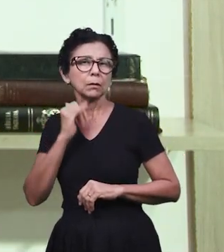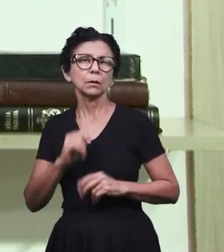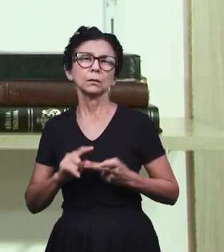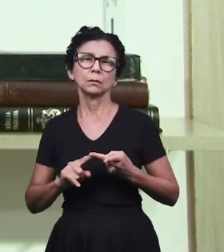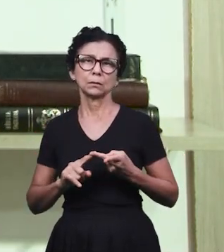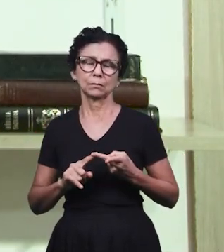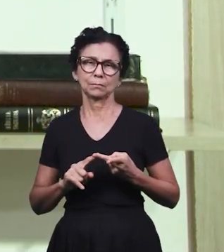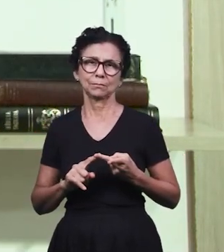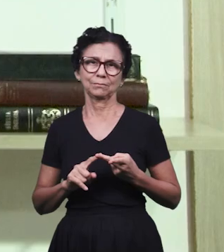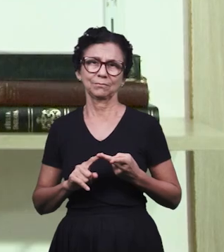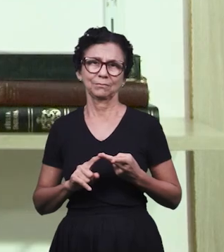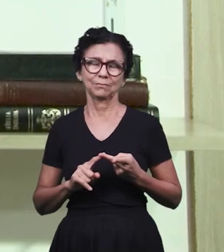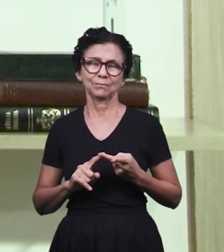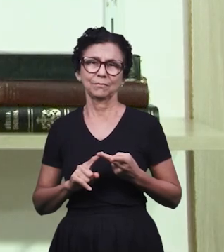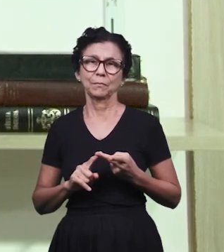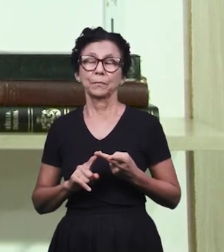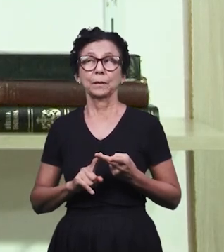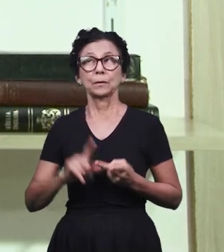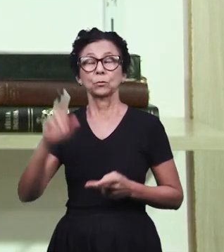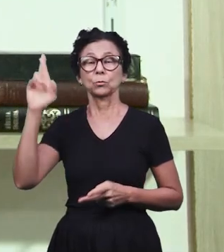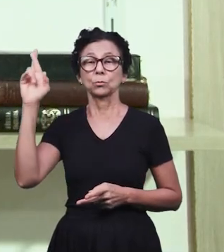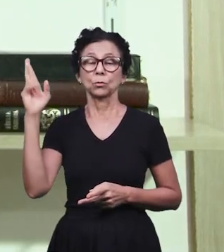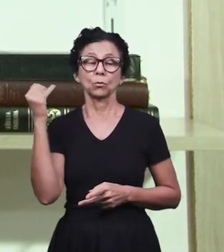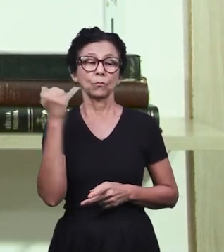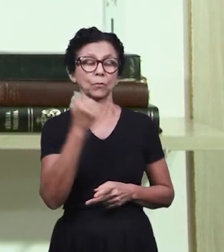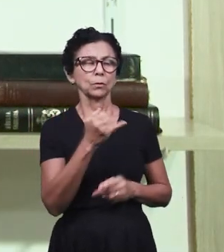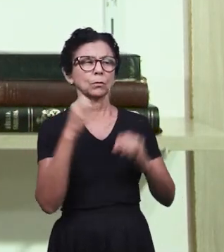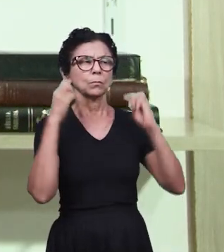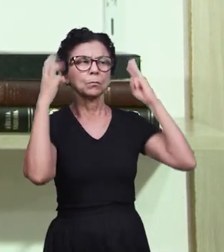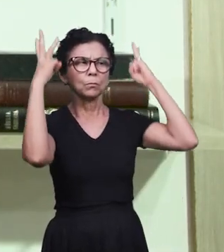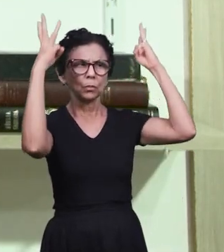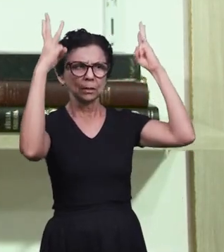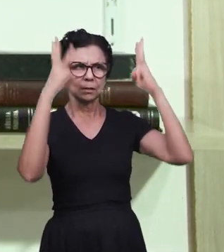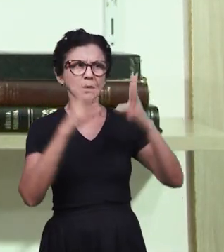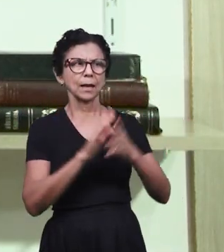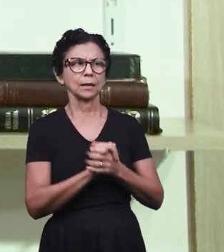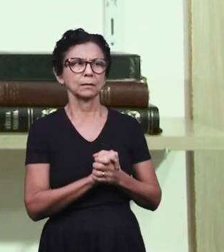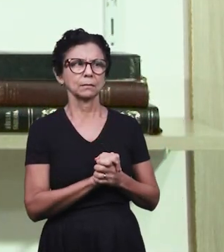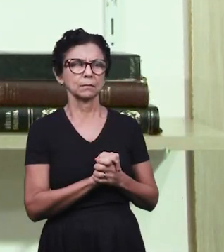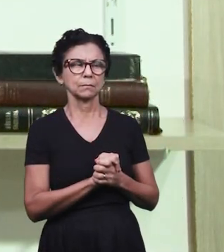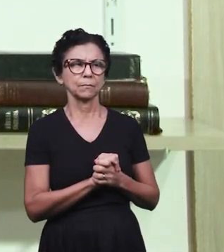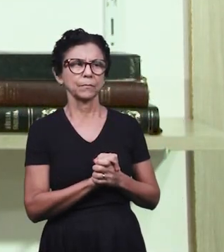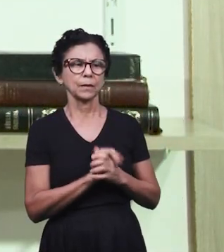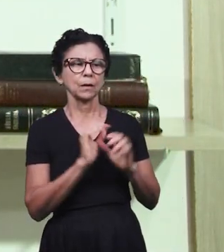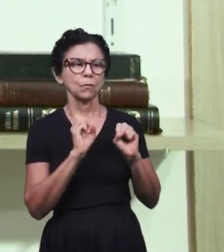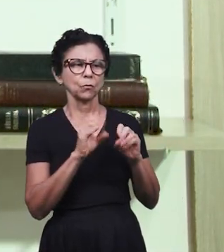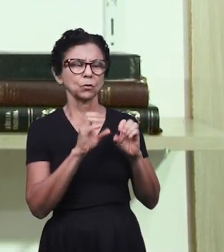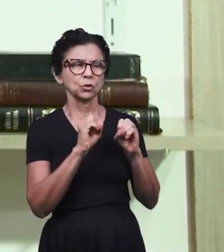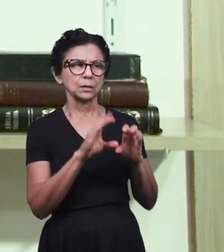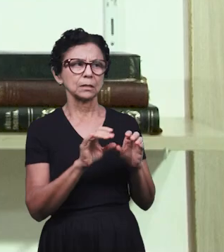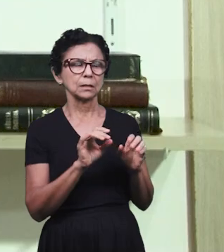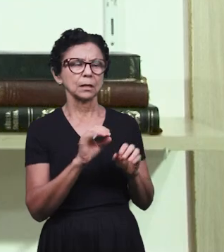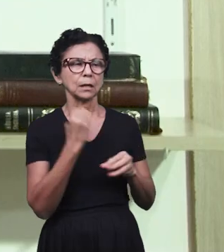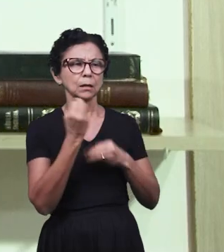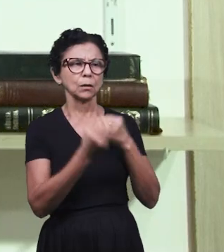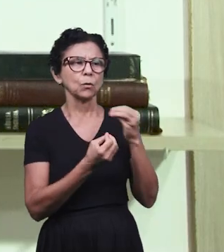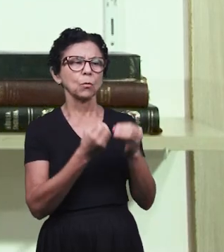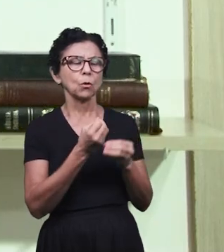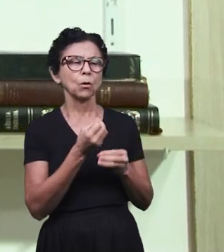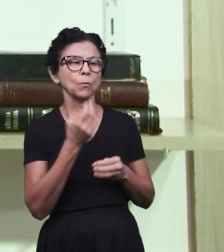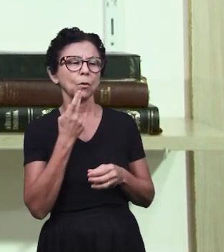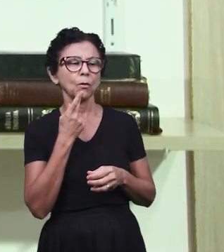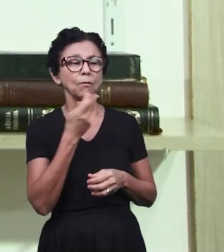também, eu serei com a sua boca e te ensinarei o que hás de falar. E assim, o Senhor vai